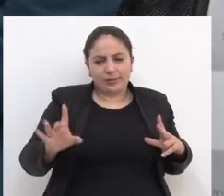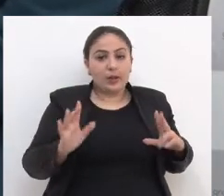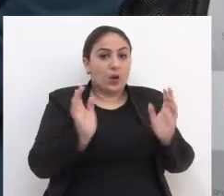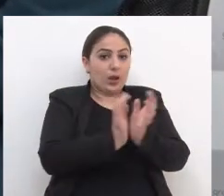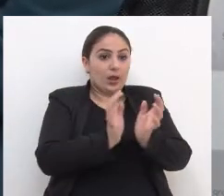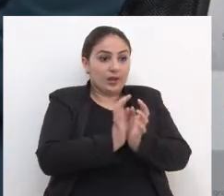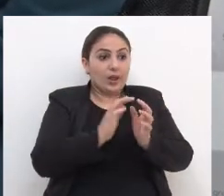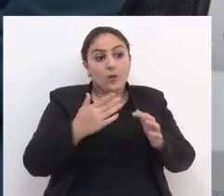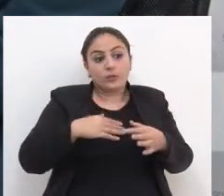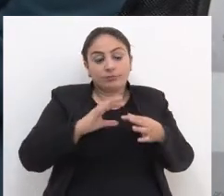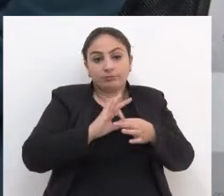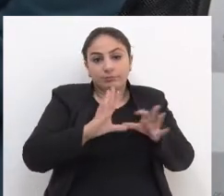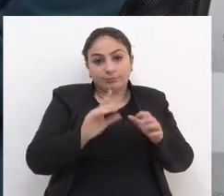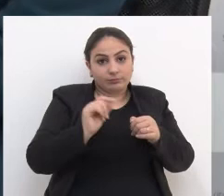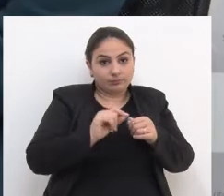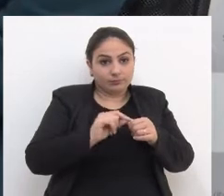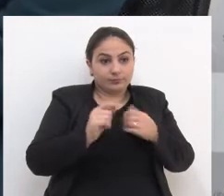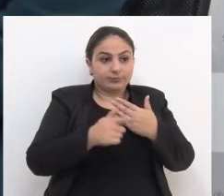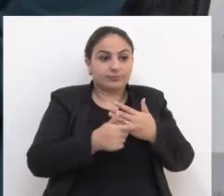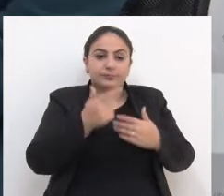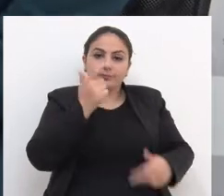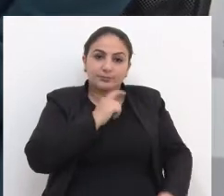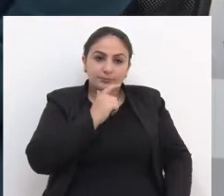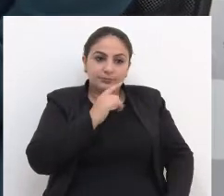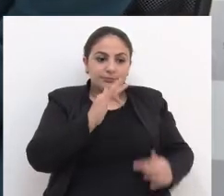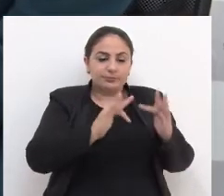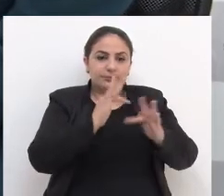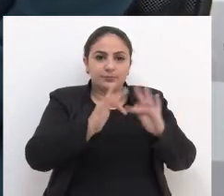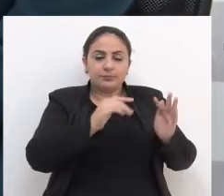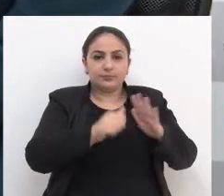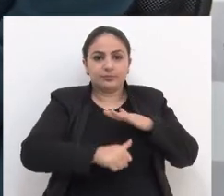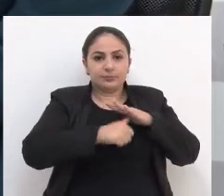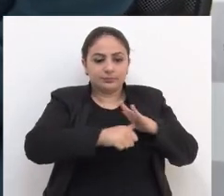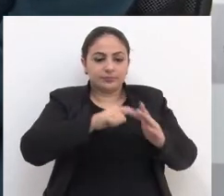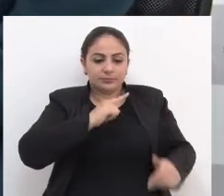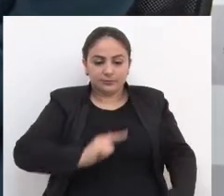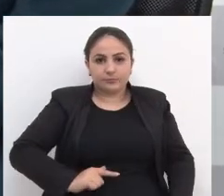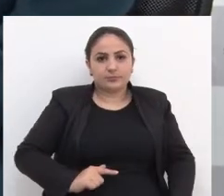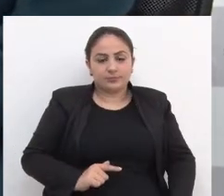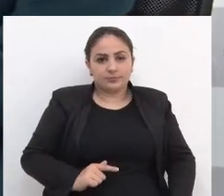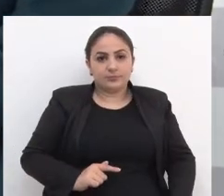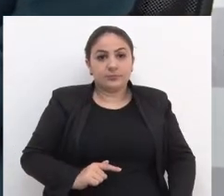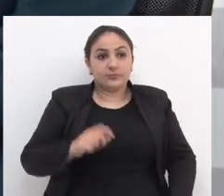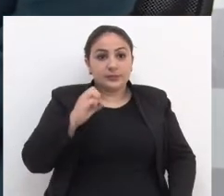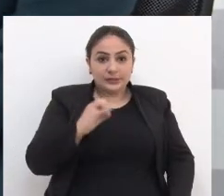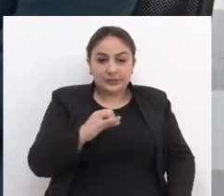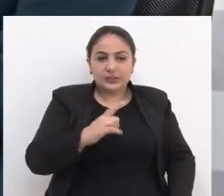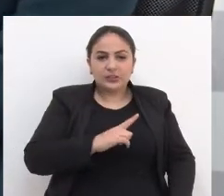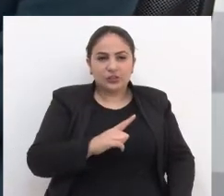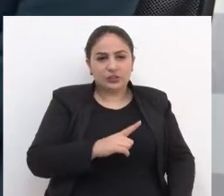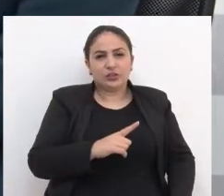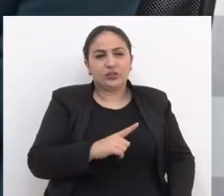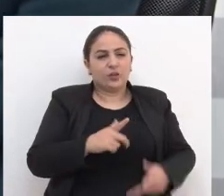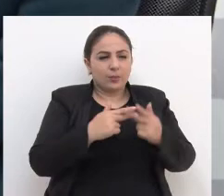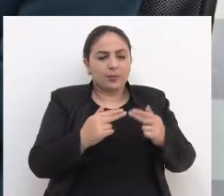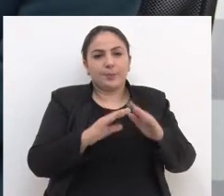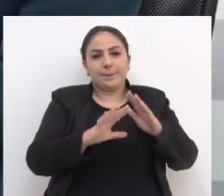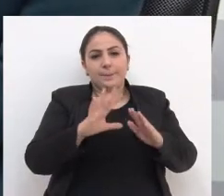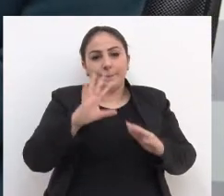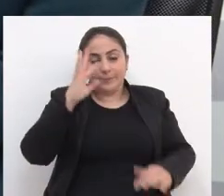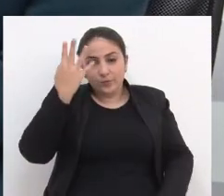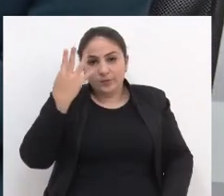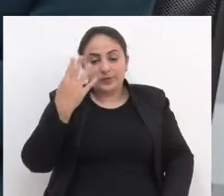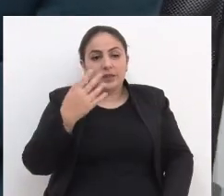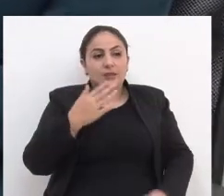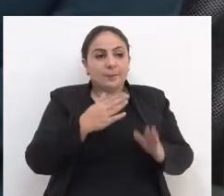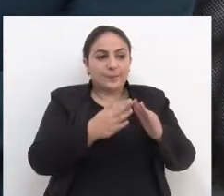colocar à disposição para fazer esse papel. Acho que essa é uma das funções do líder de governo, se tiver pedidos de providências ou pedido de